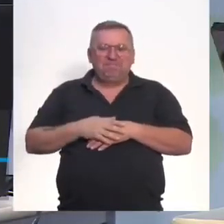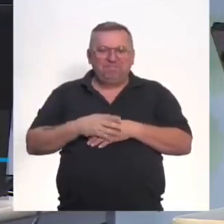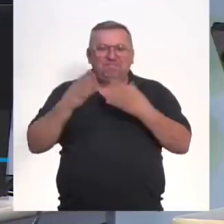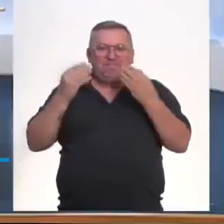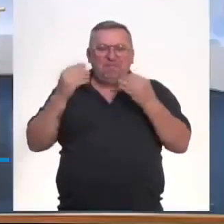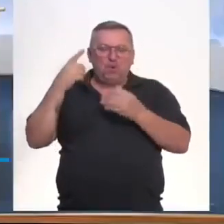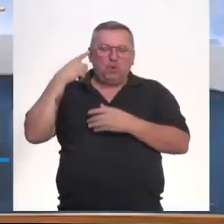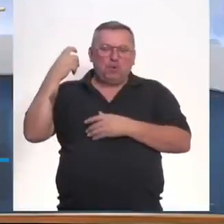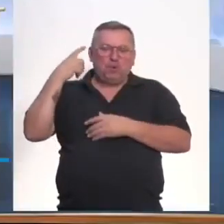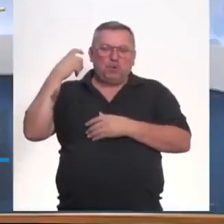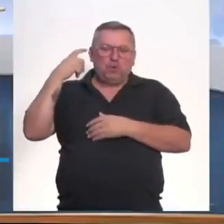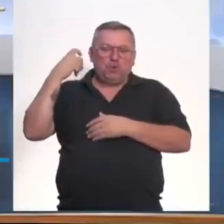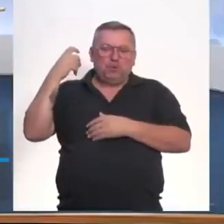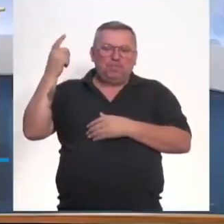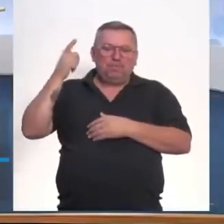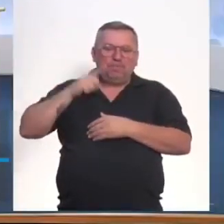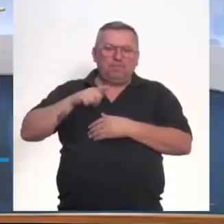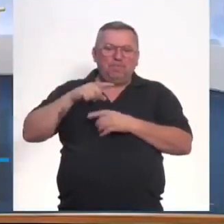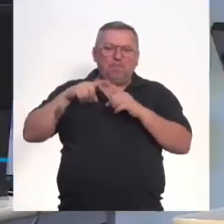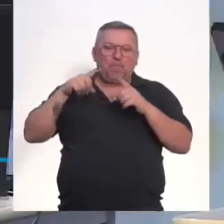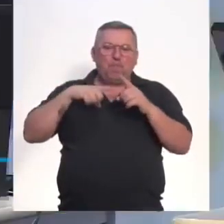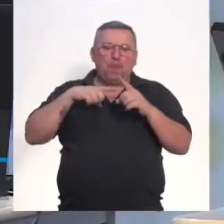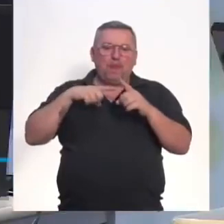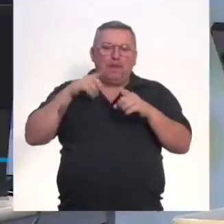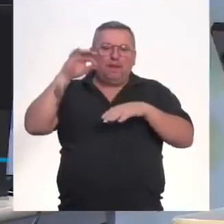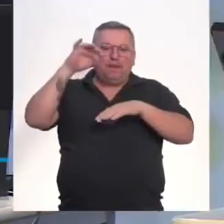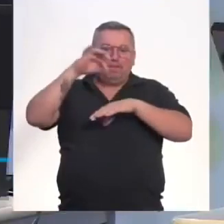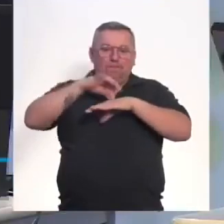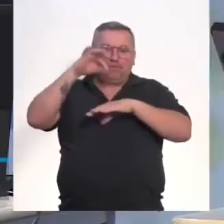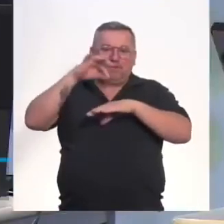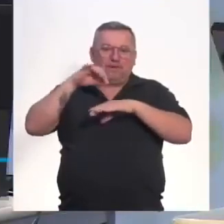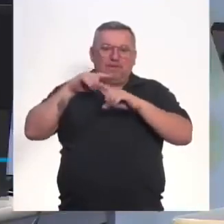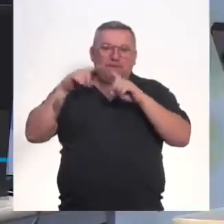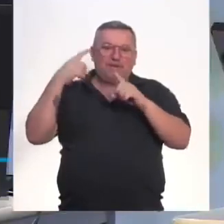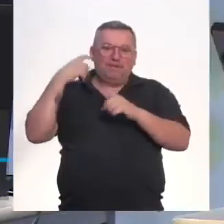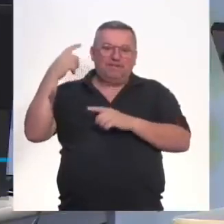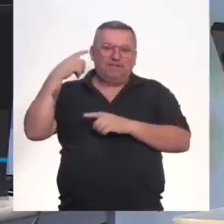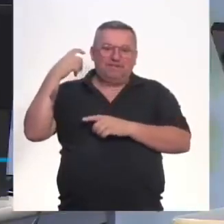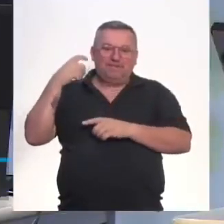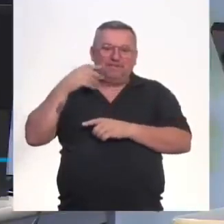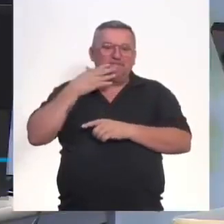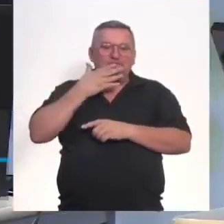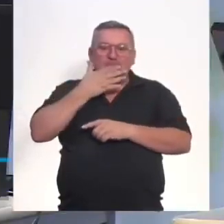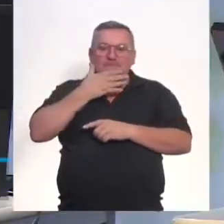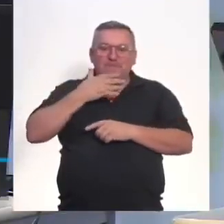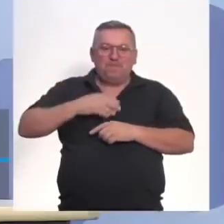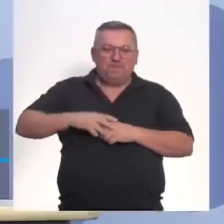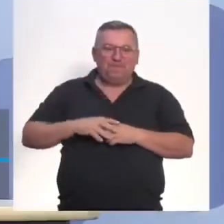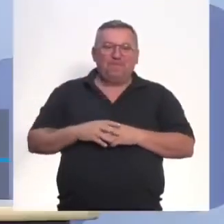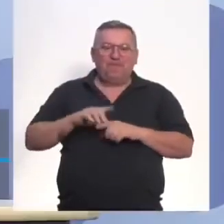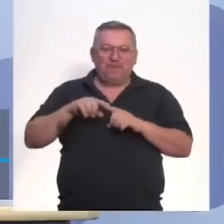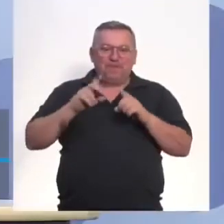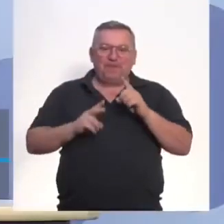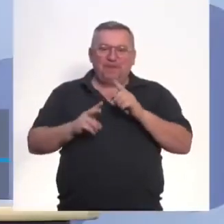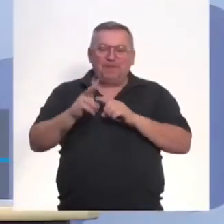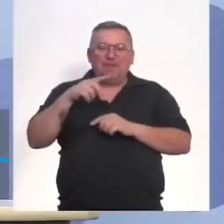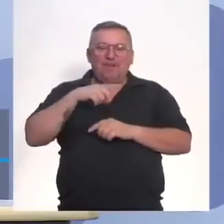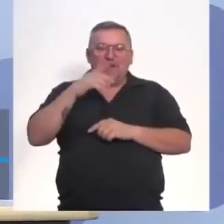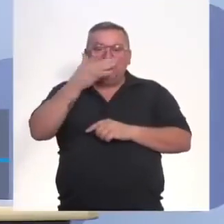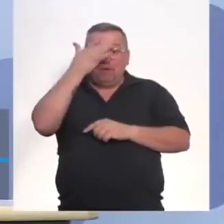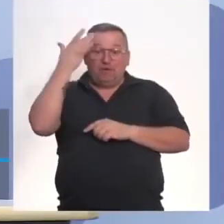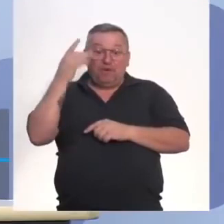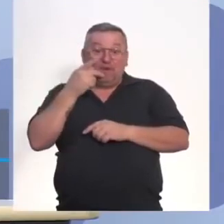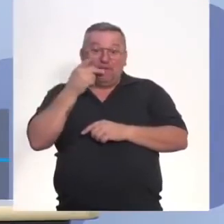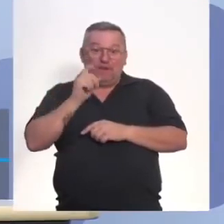aquele barulhinho zunido. Eu não sei vocês, mas assim, quer me picar, pica. Mas não vem zumbi no meu ouvido. Ah, a gente pode até continuar. Tem gente